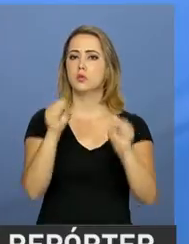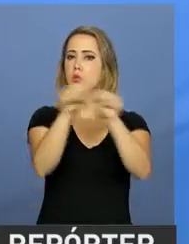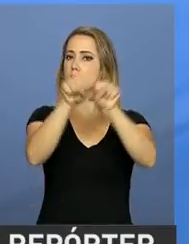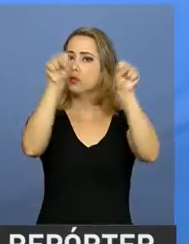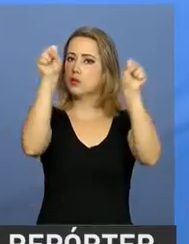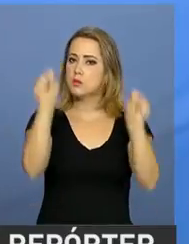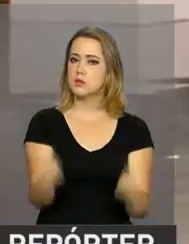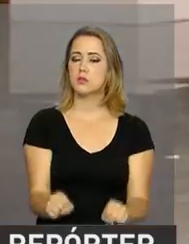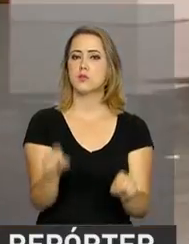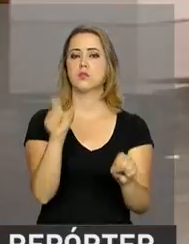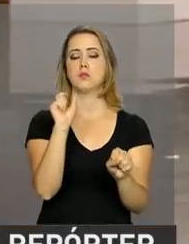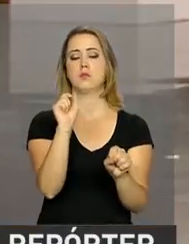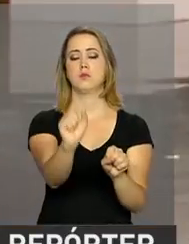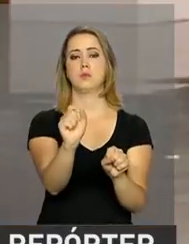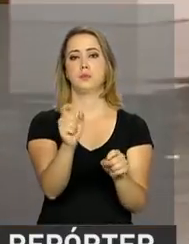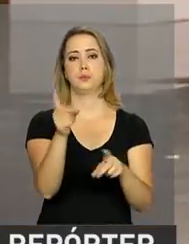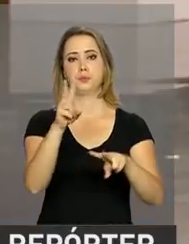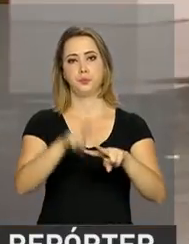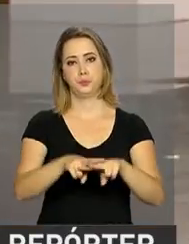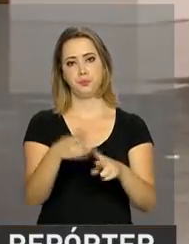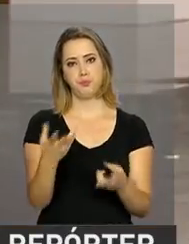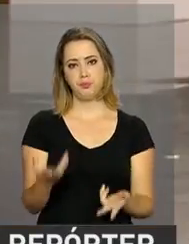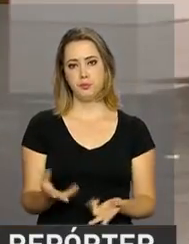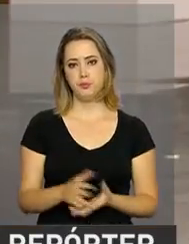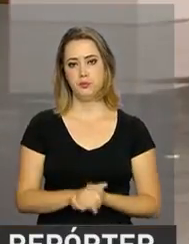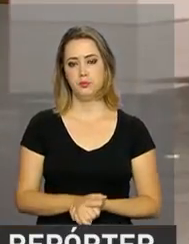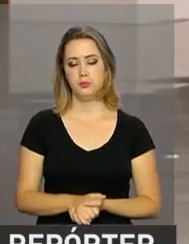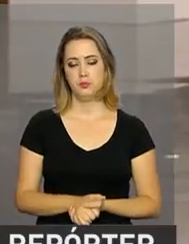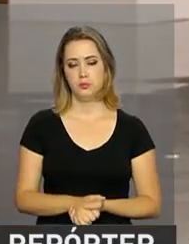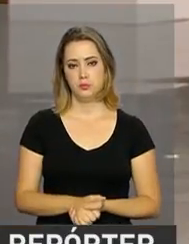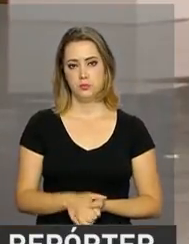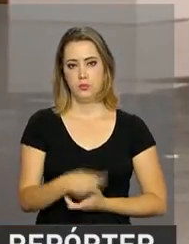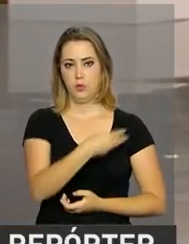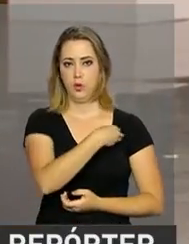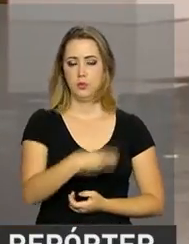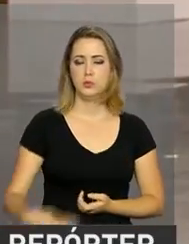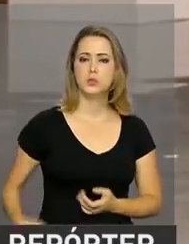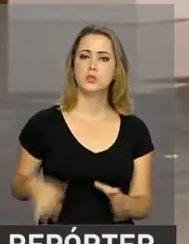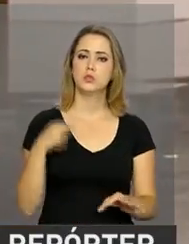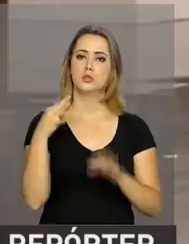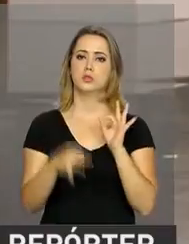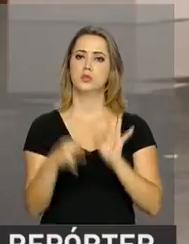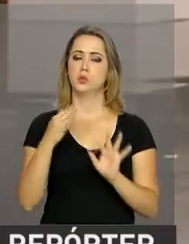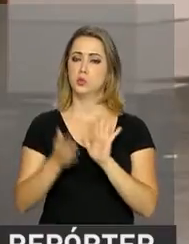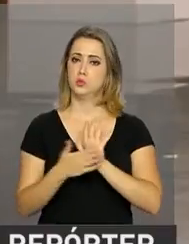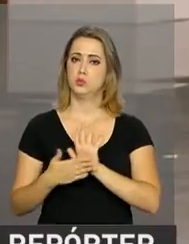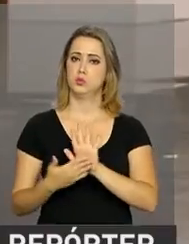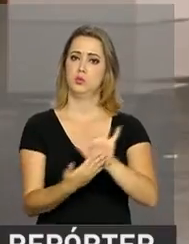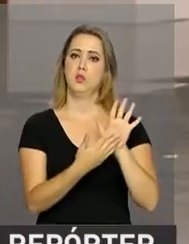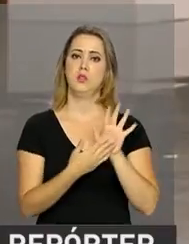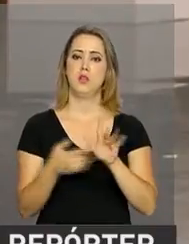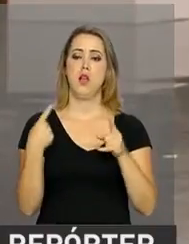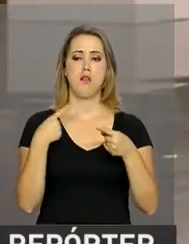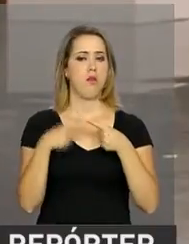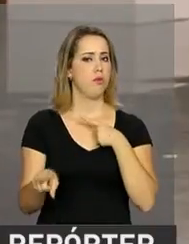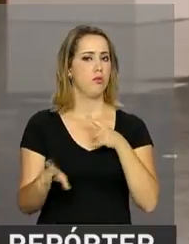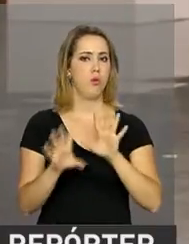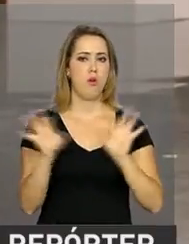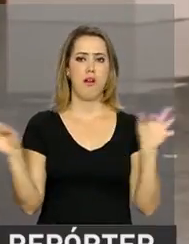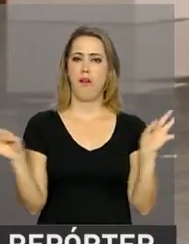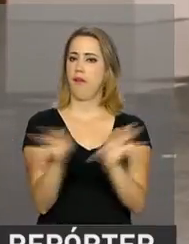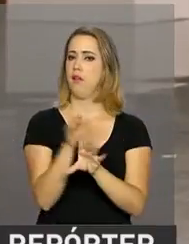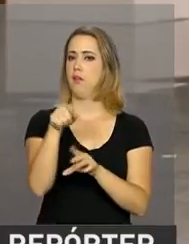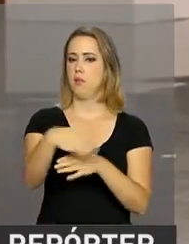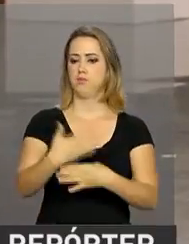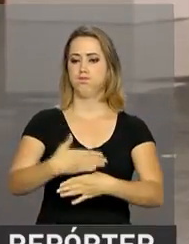penitenciário como apresentado pelo ministro da justiça e cidadania o combate ao crime organizado nas